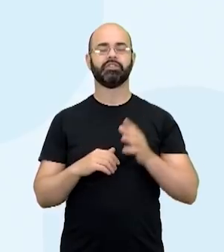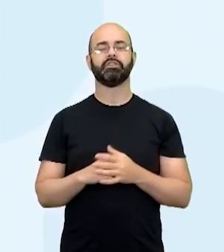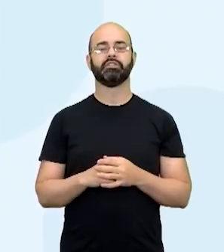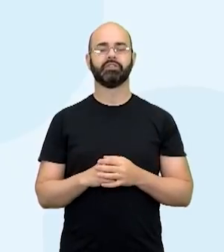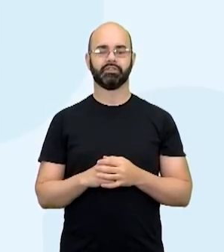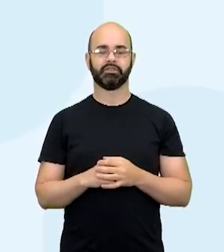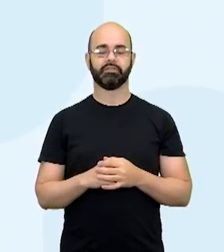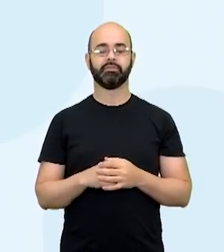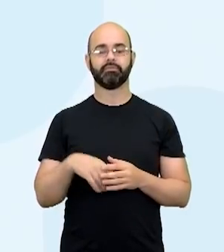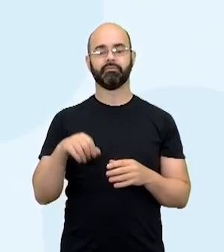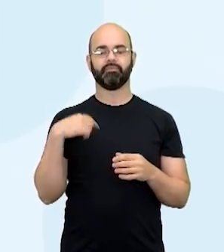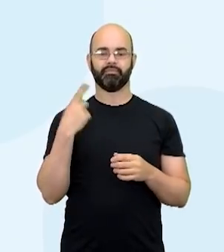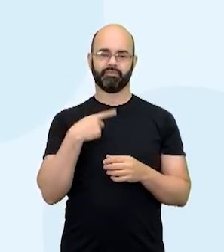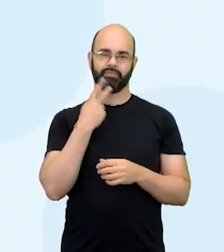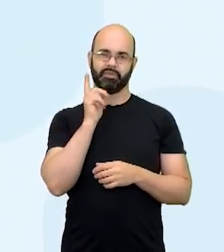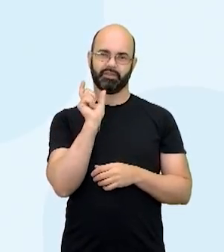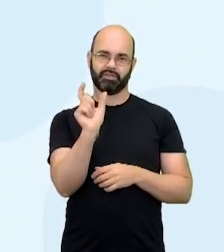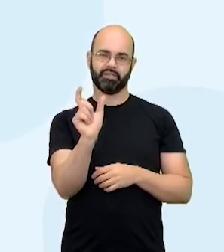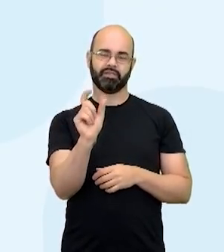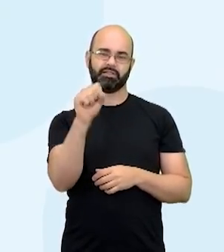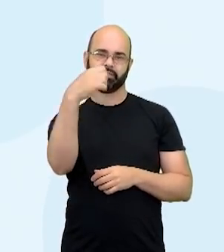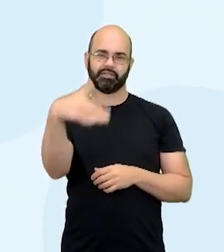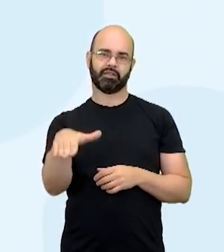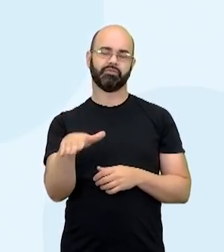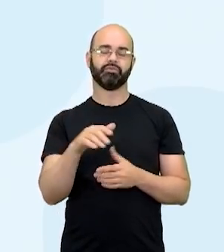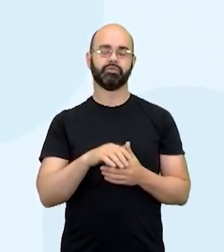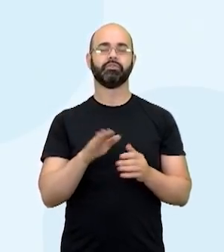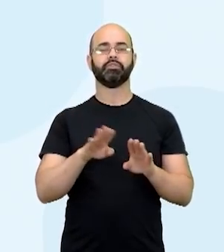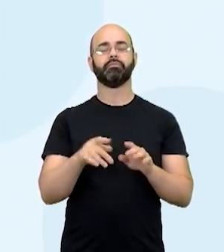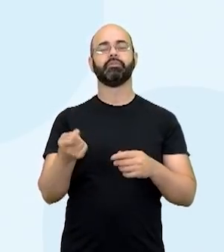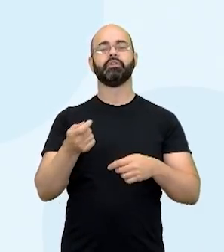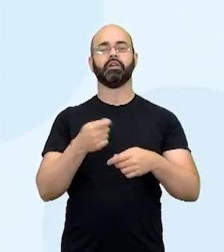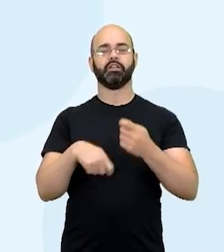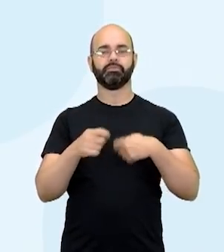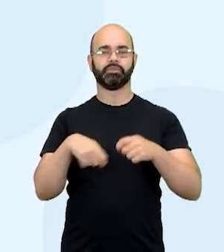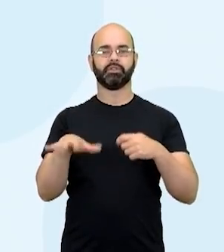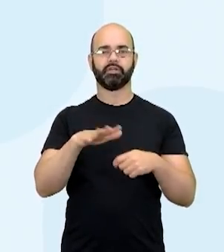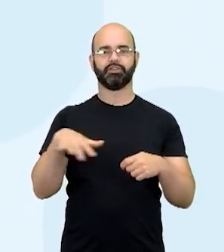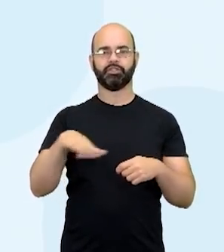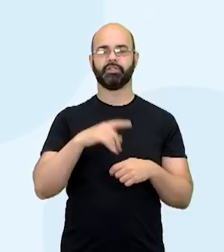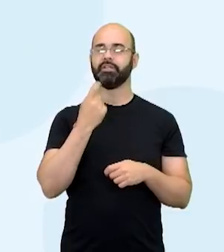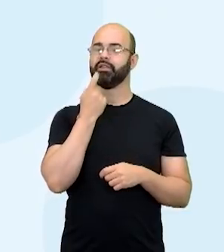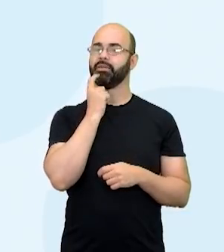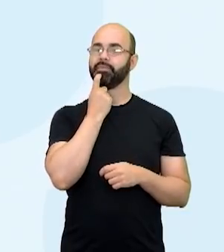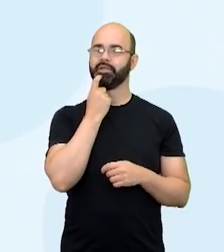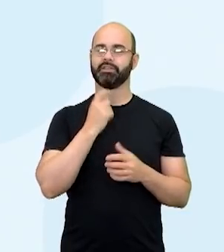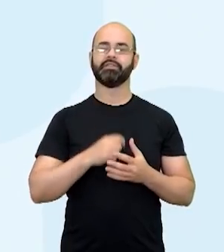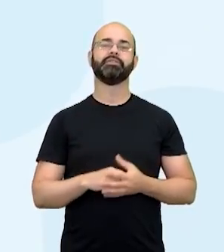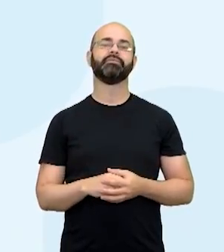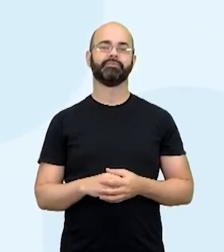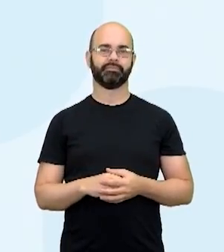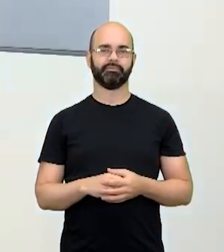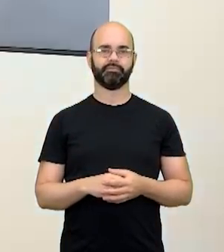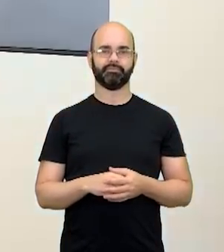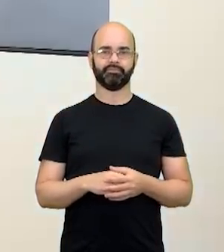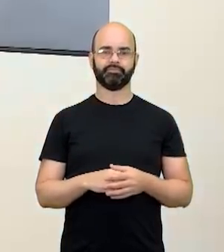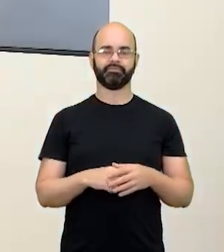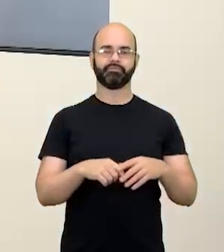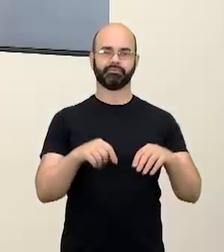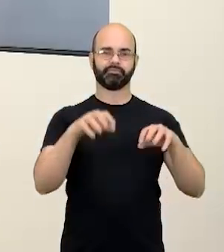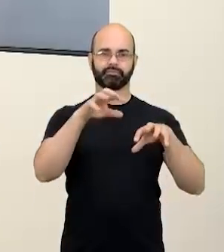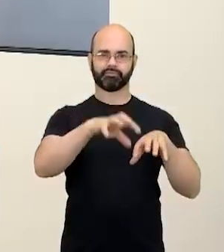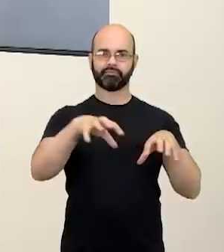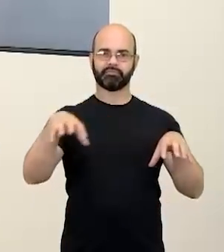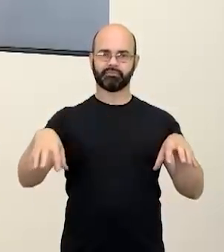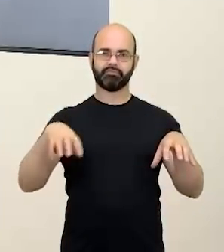região administrativa de Santos, e a região administrativa de Campinas, tá certo? Que são formações aí, né,